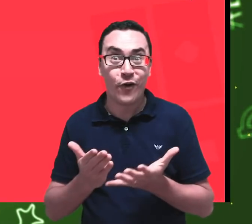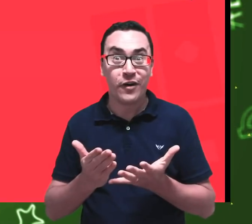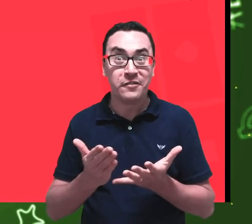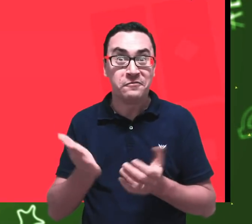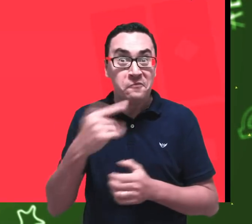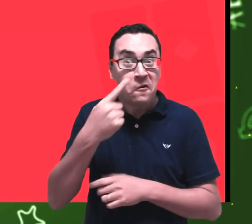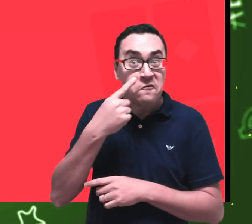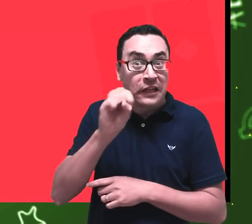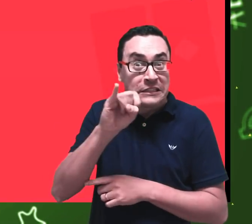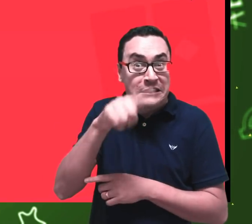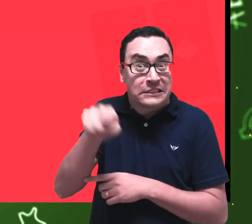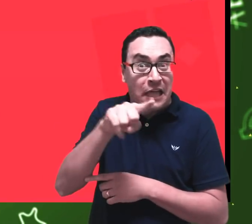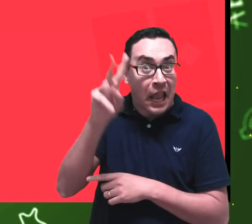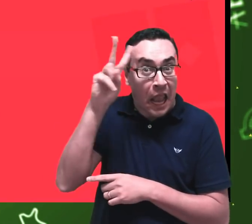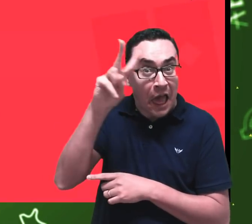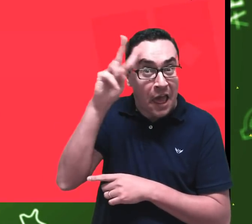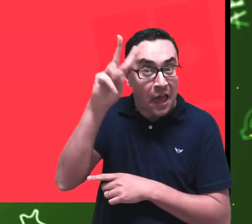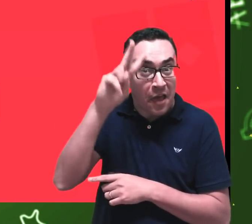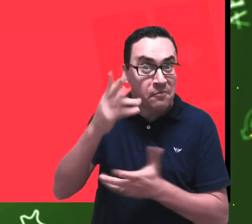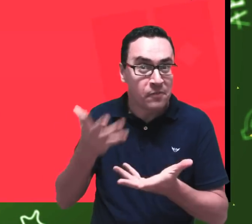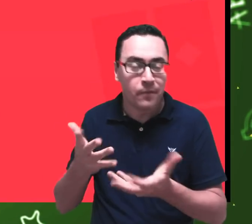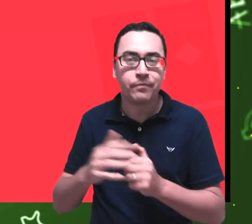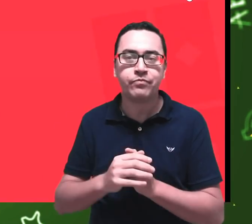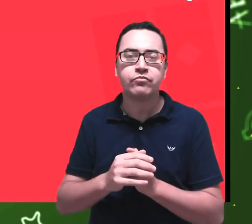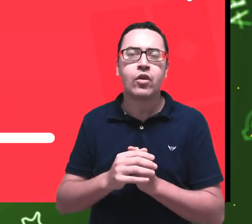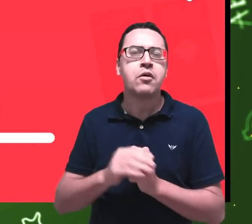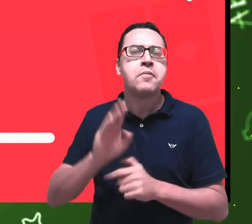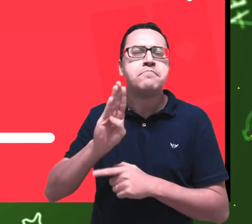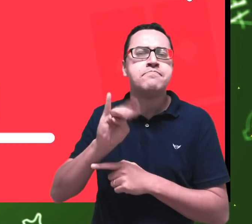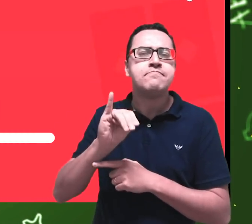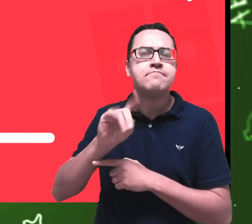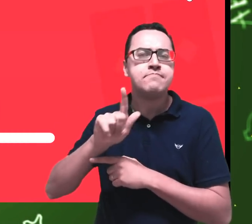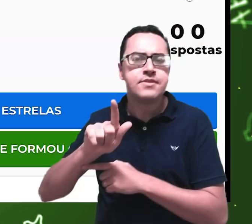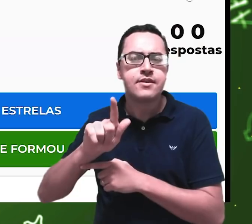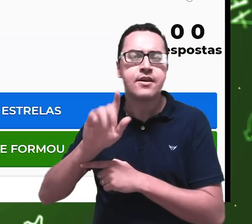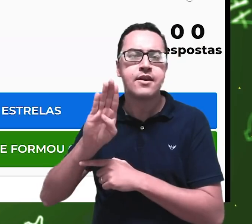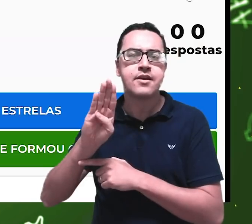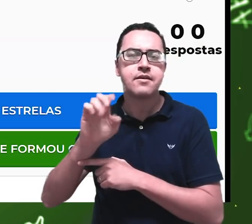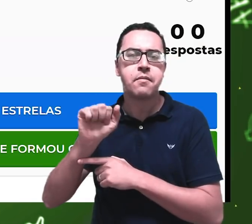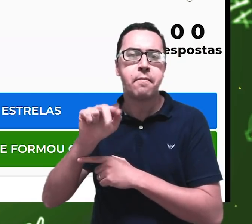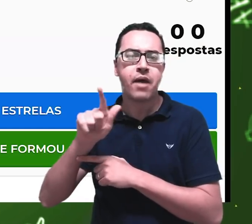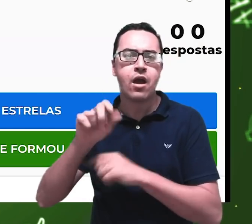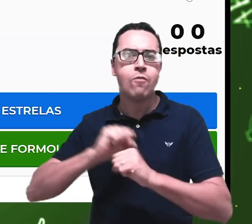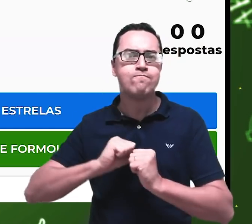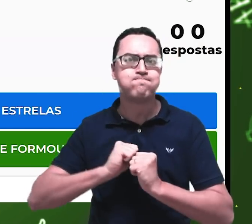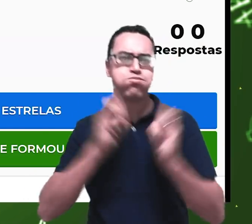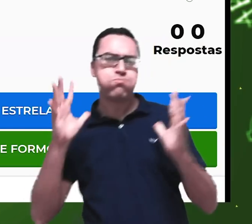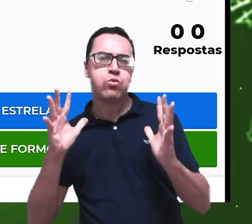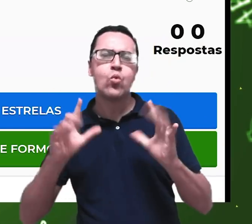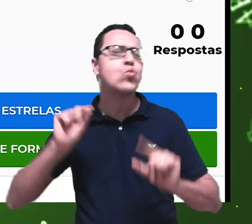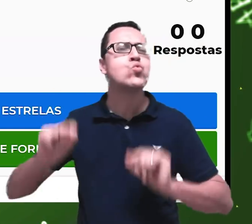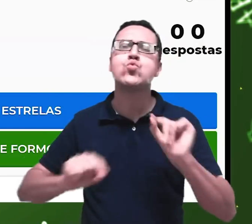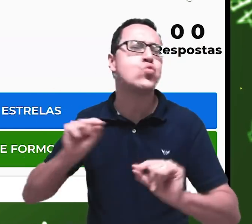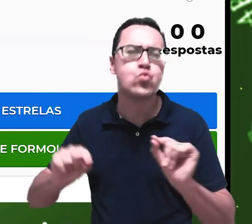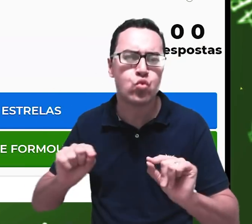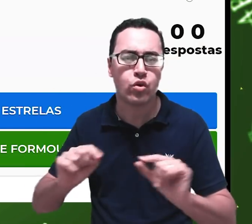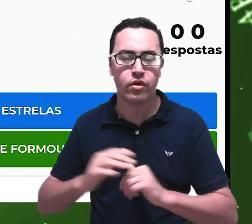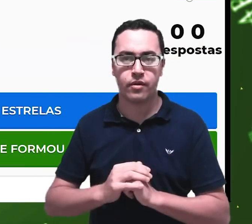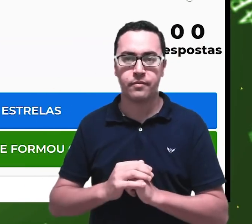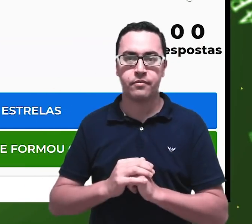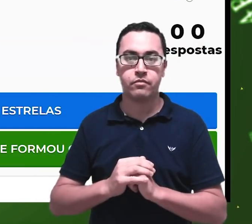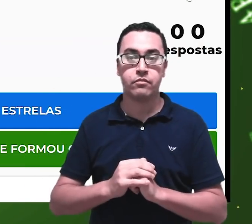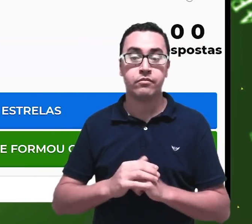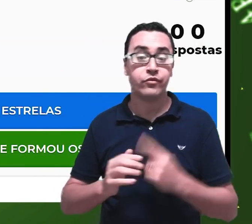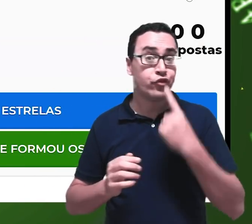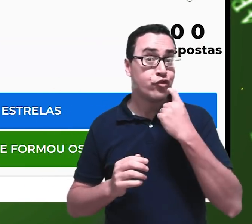E agora? Vamos ver se vocês lembram. O que foi o Big Bang? Foi